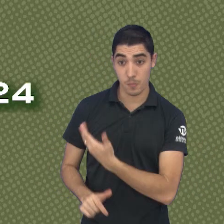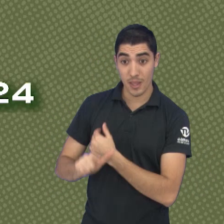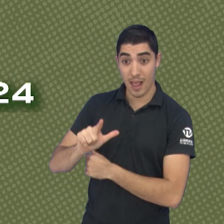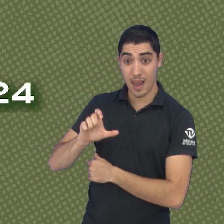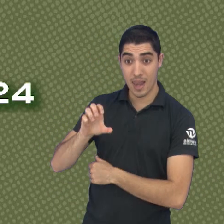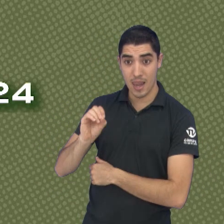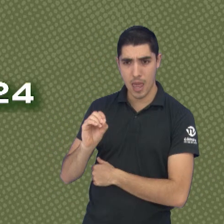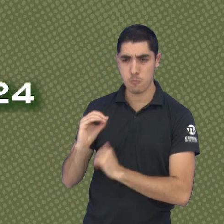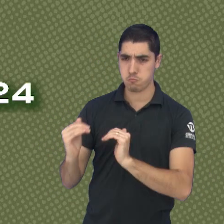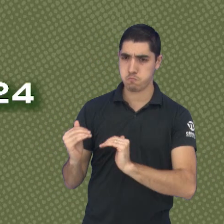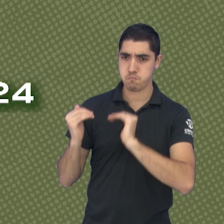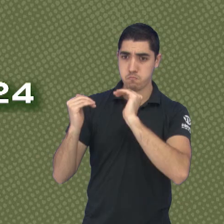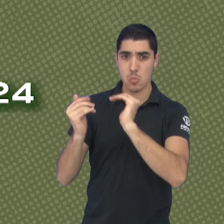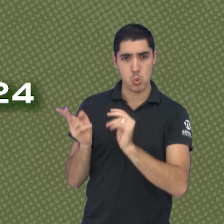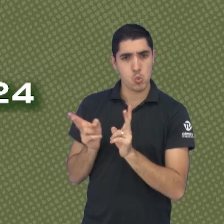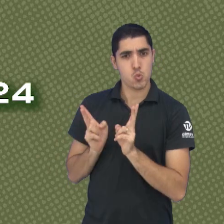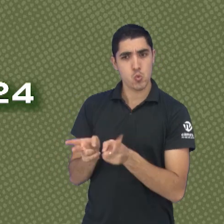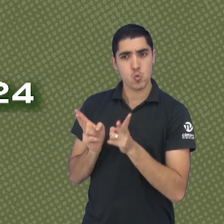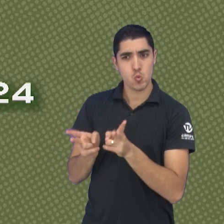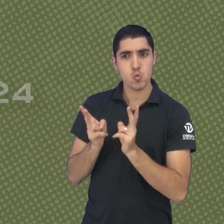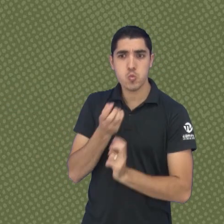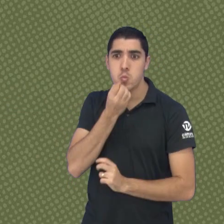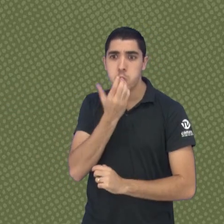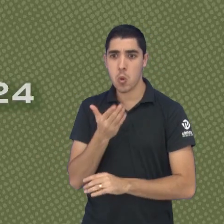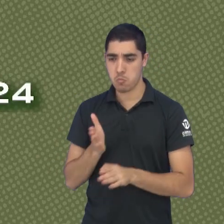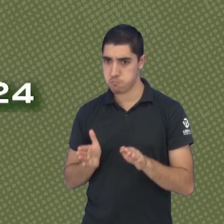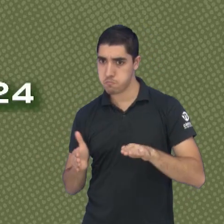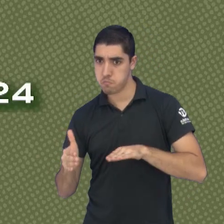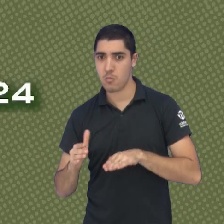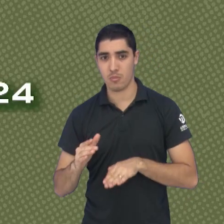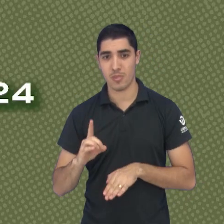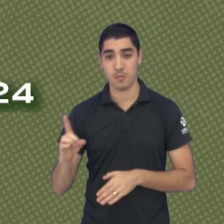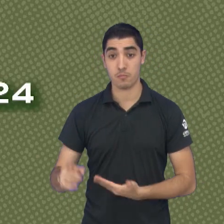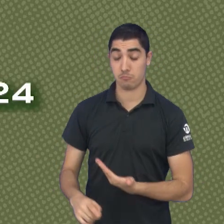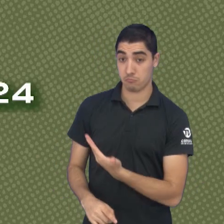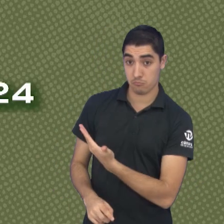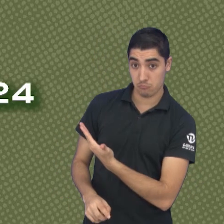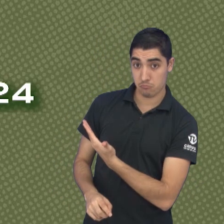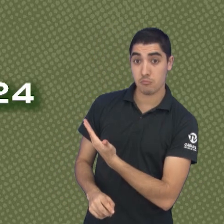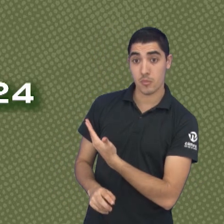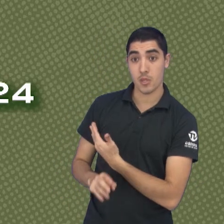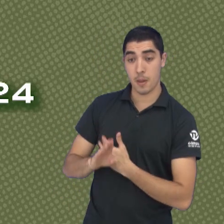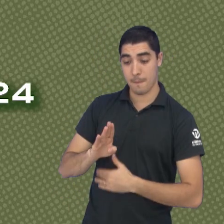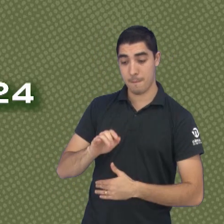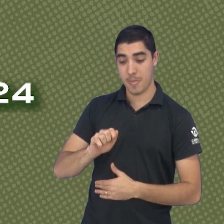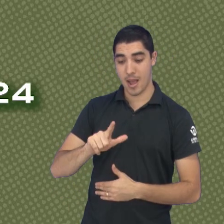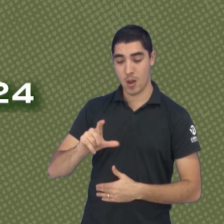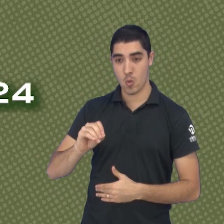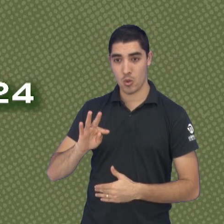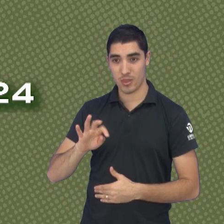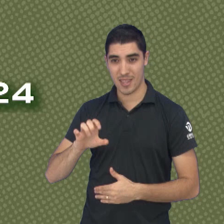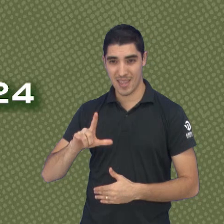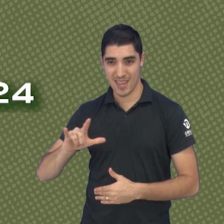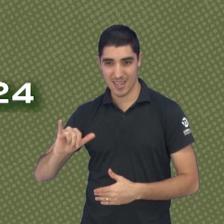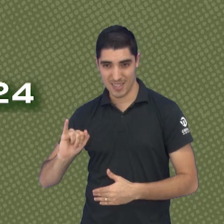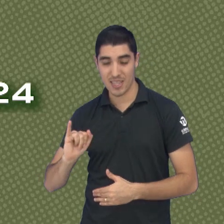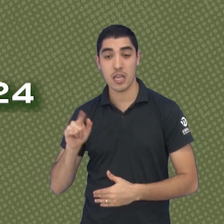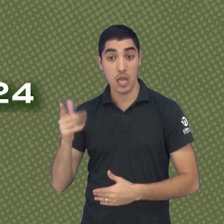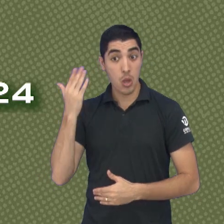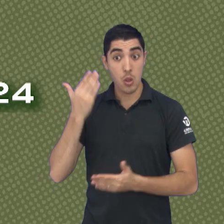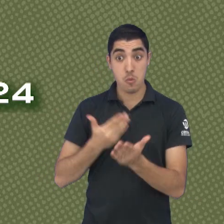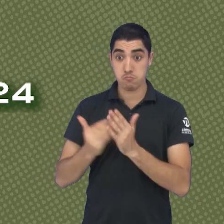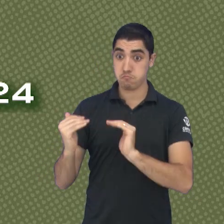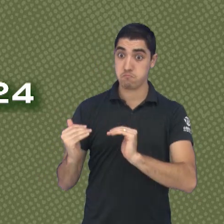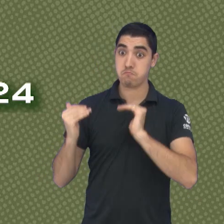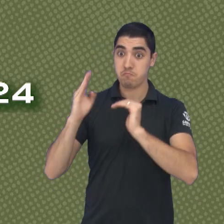teve regularidade pela lateral direita. Wagner Balotelli começou como titular ao lado de Marzagão,